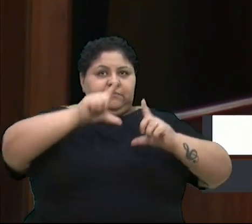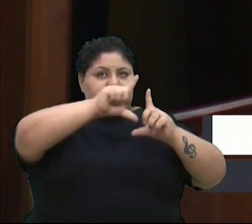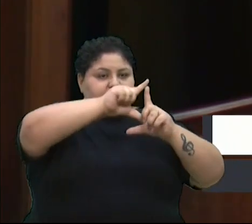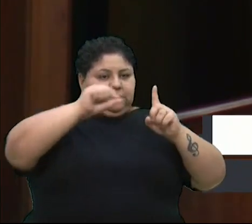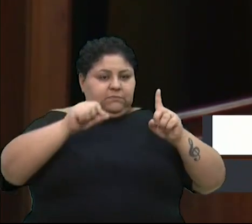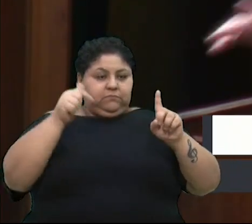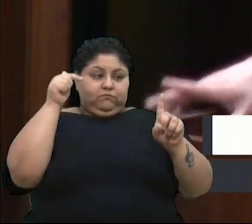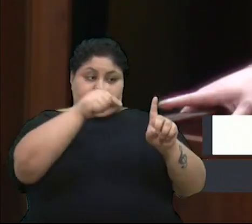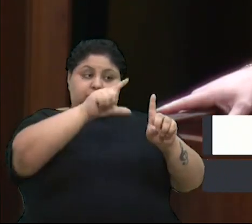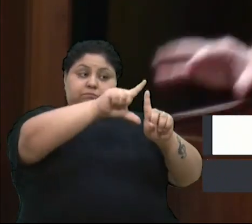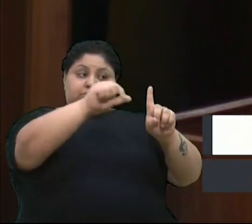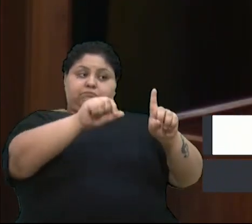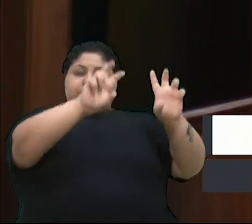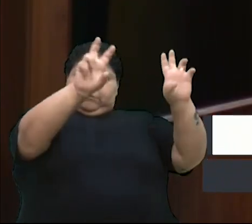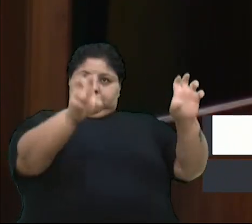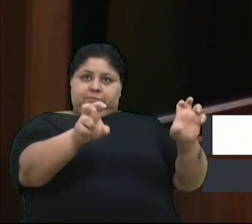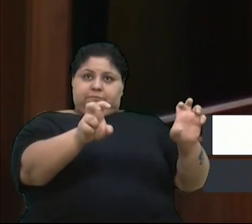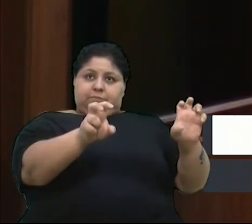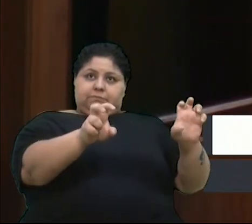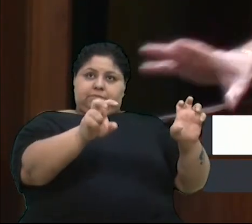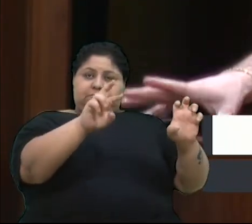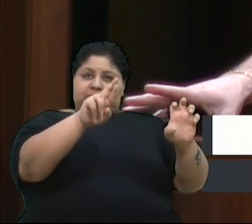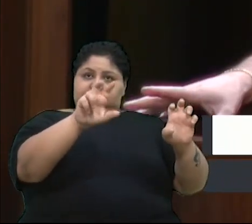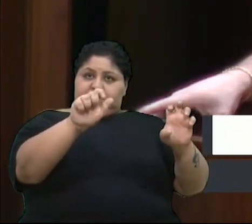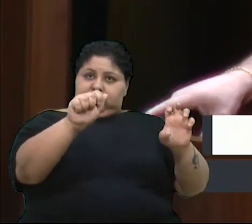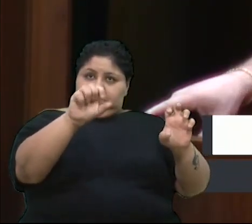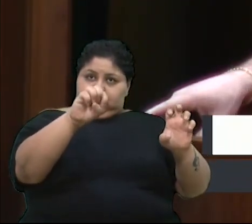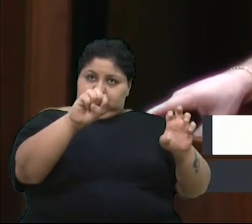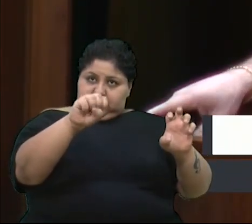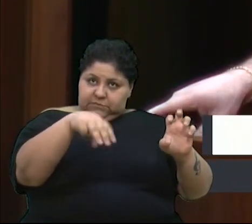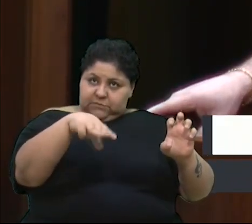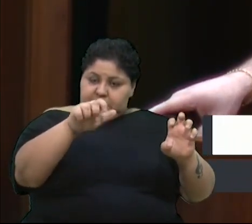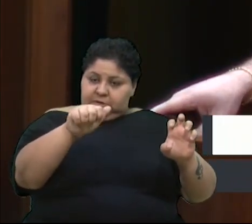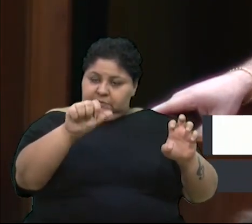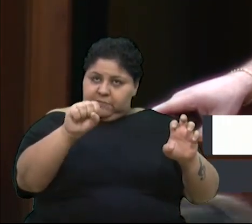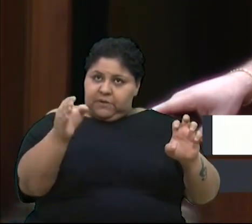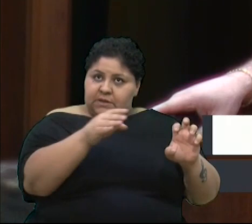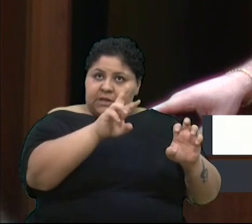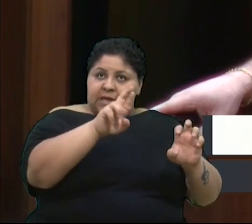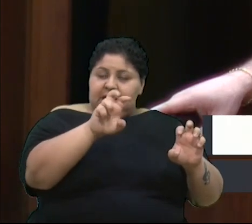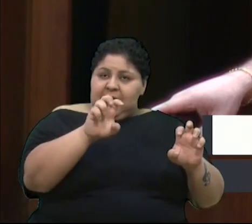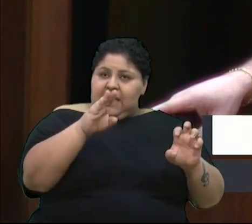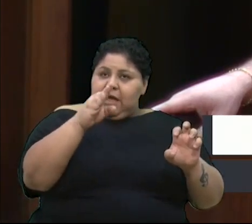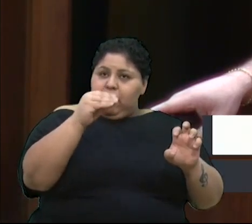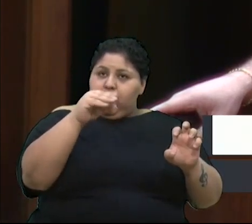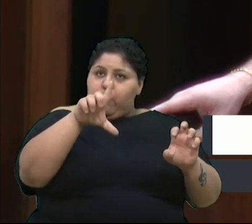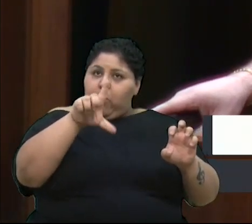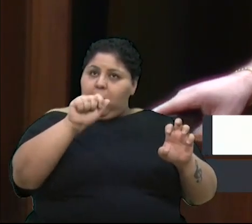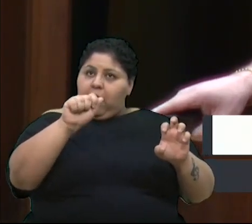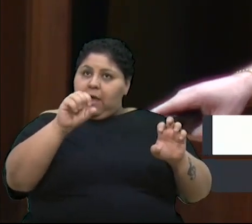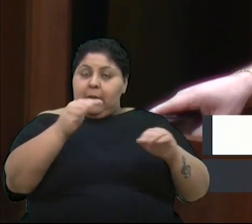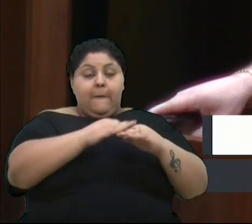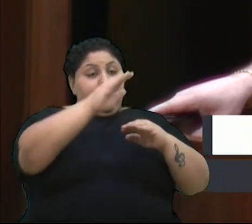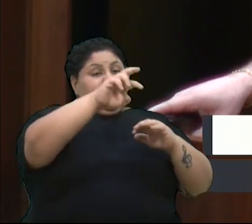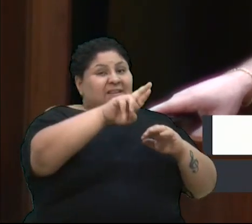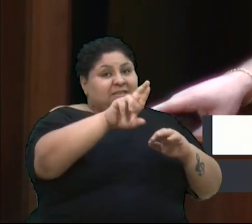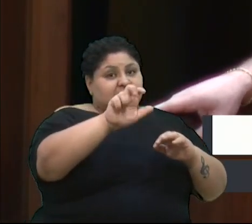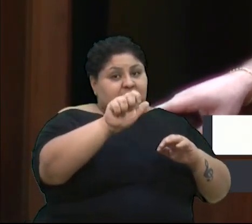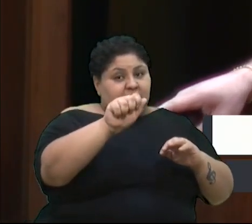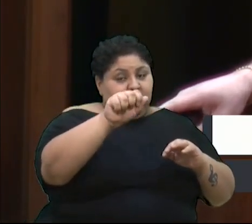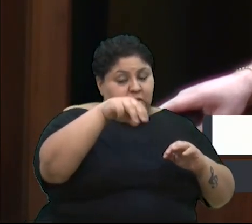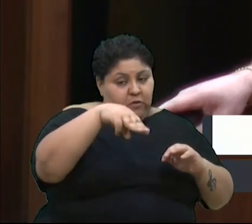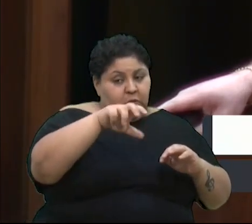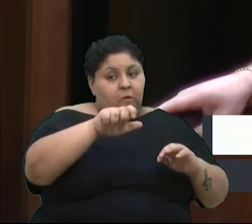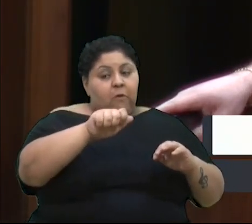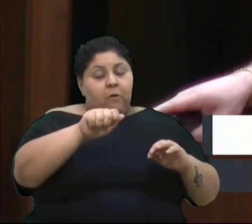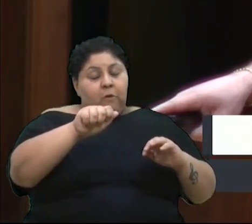Palestina, abre-se o parênteses. Hamas e Hezbollah. Mais o Hamas que reivindicou a autoria dos ataques, né? Um